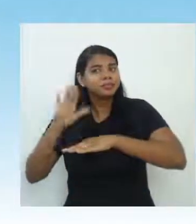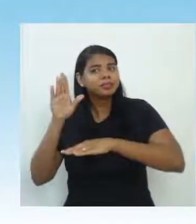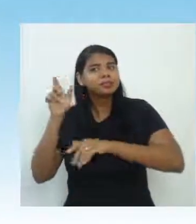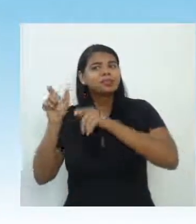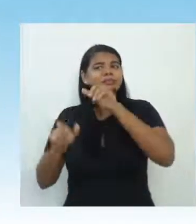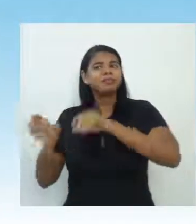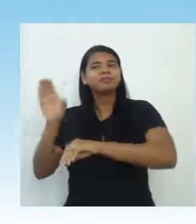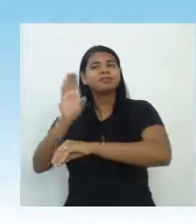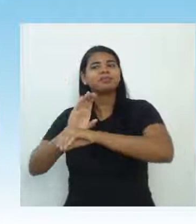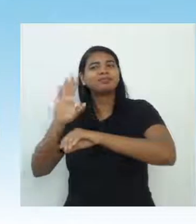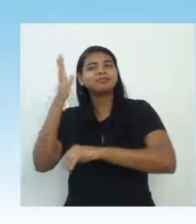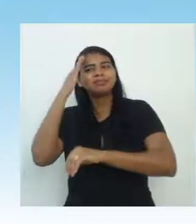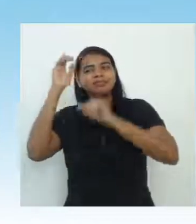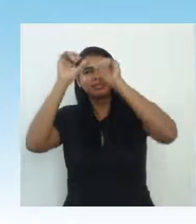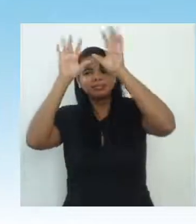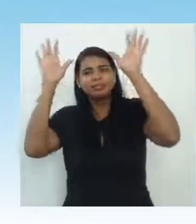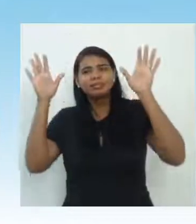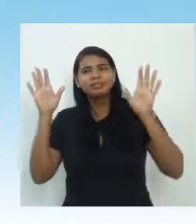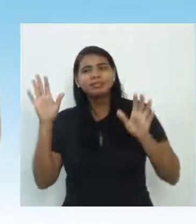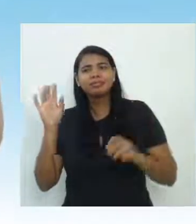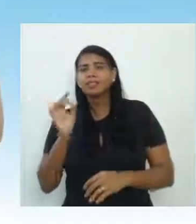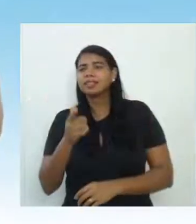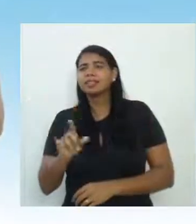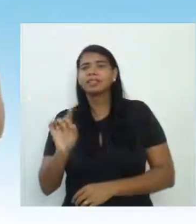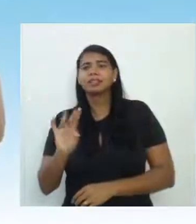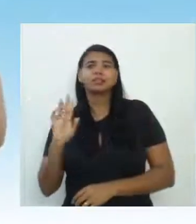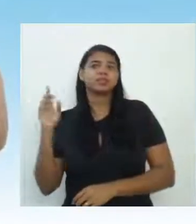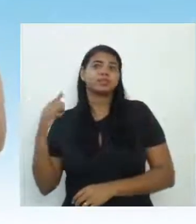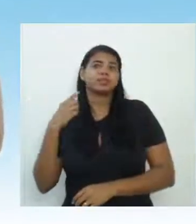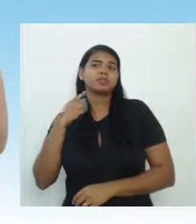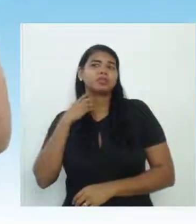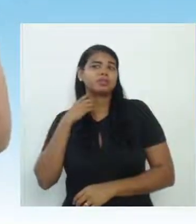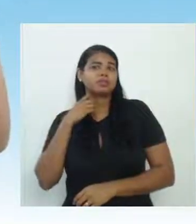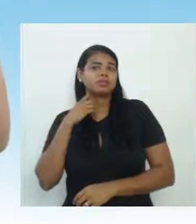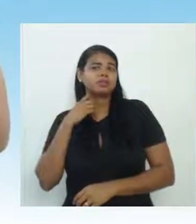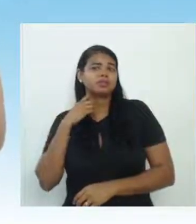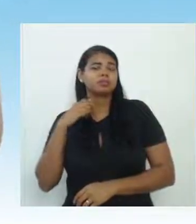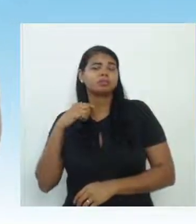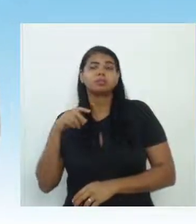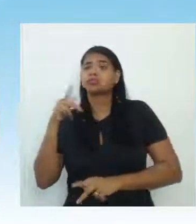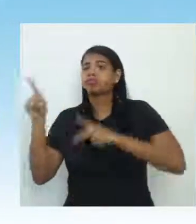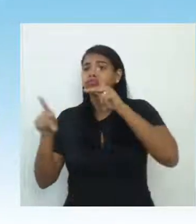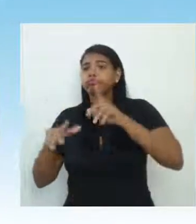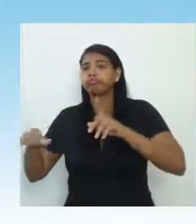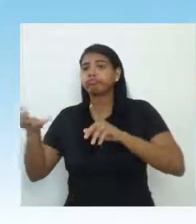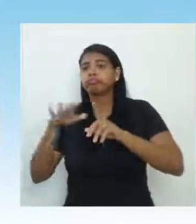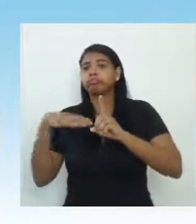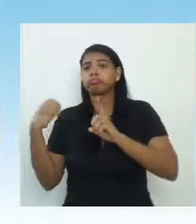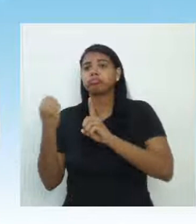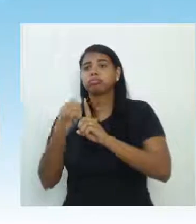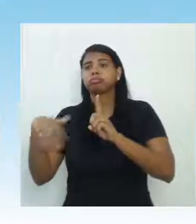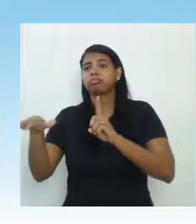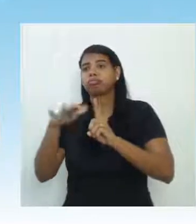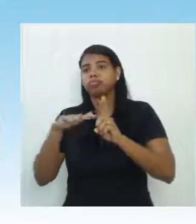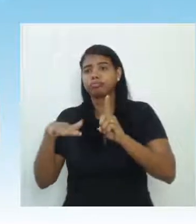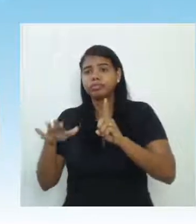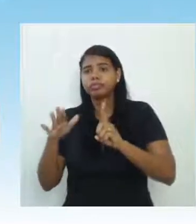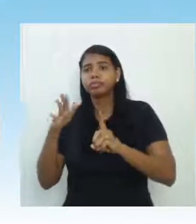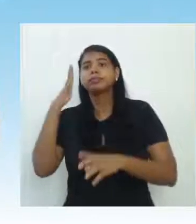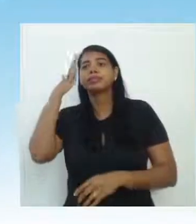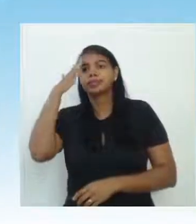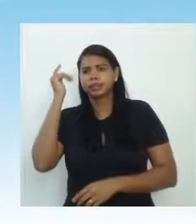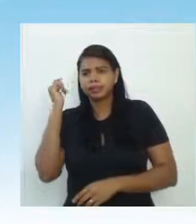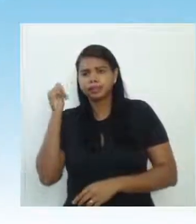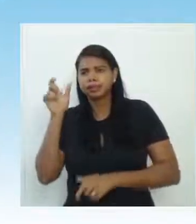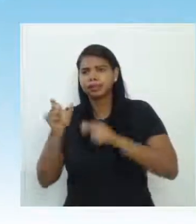Constituição, entender um pouco. Aliás, não só os advogados, mas toda a população deve conhecer a Constituição. Tanto é que vocês